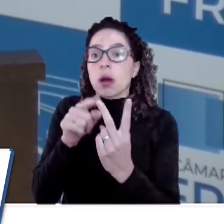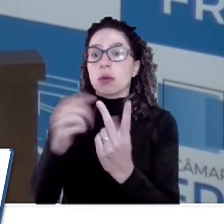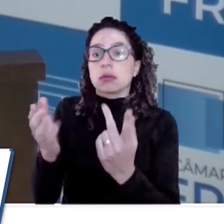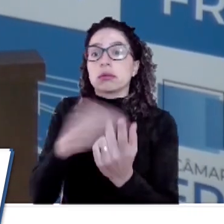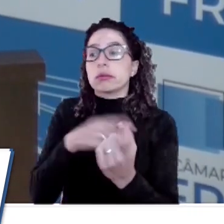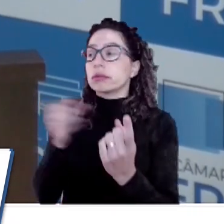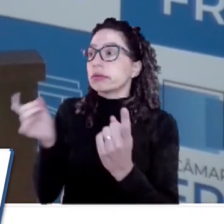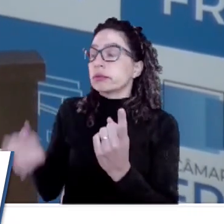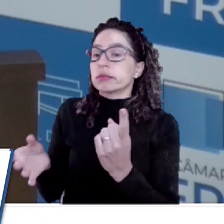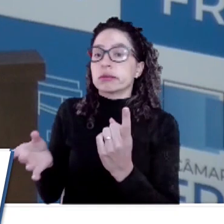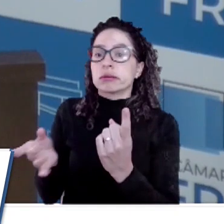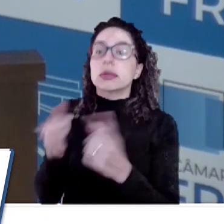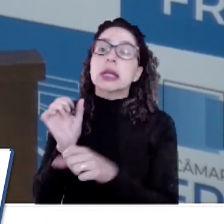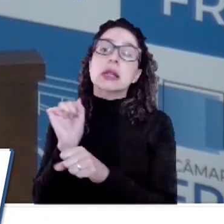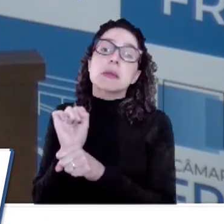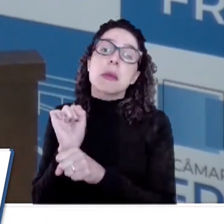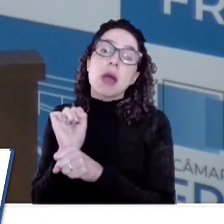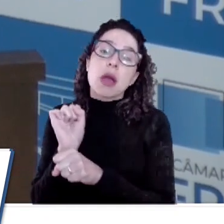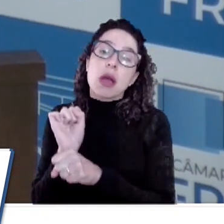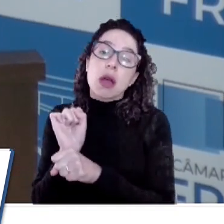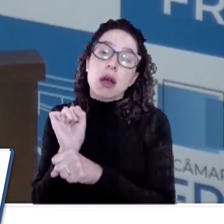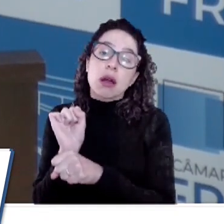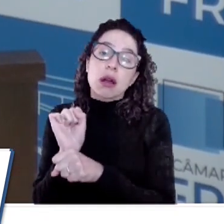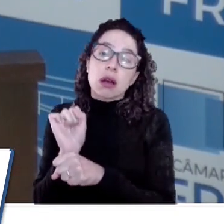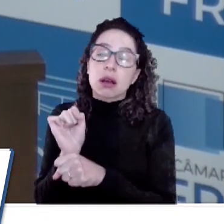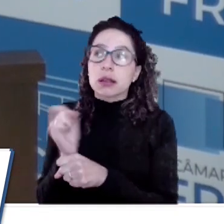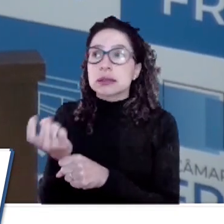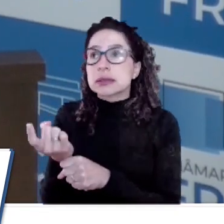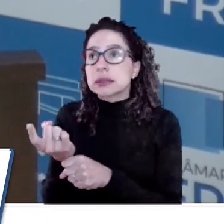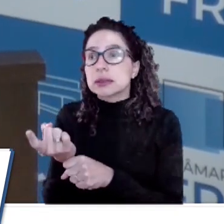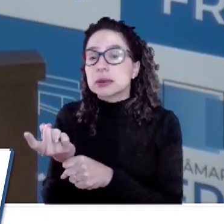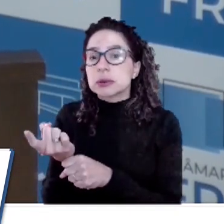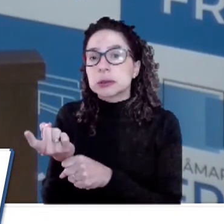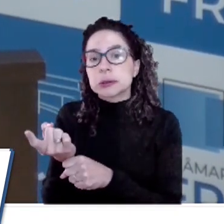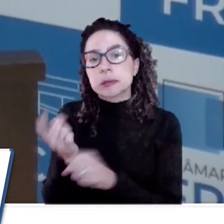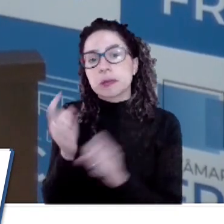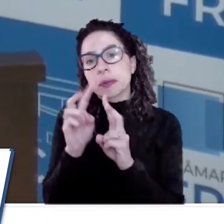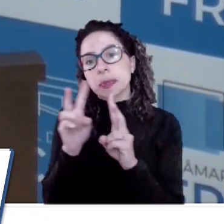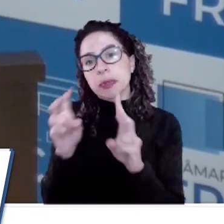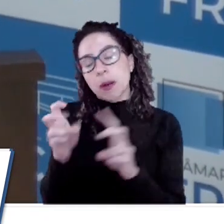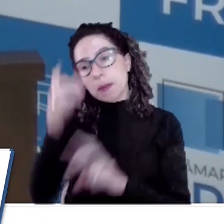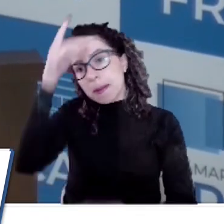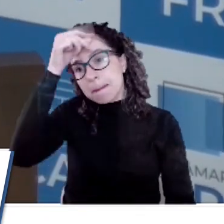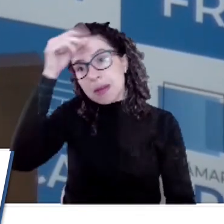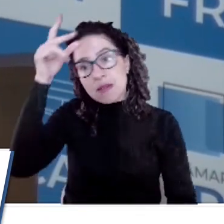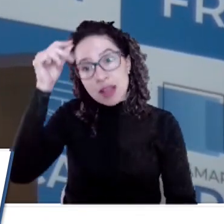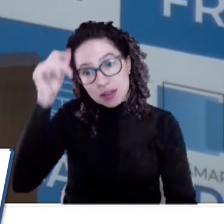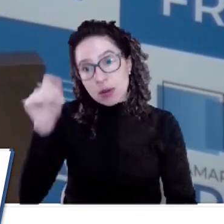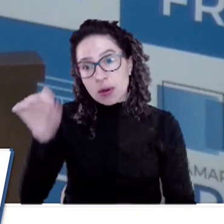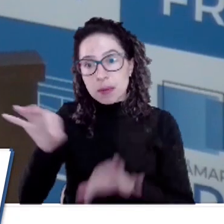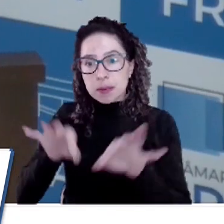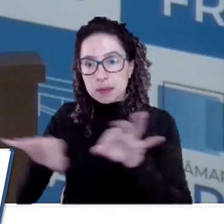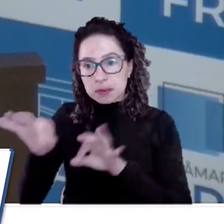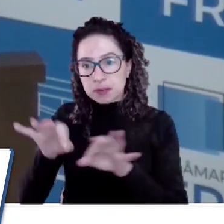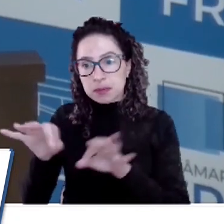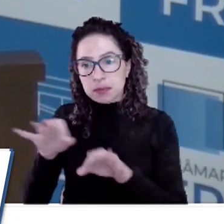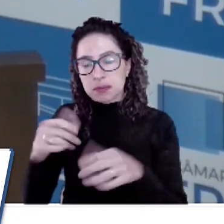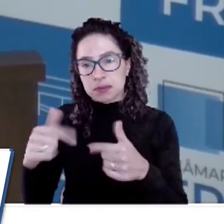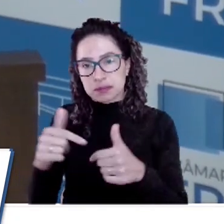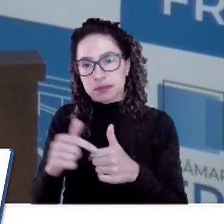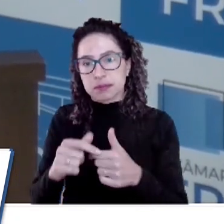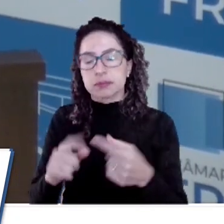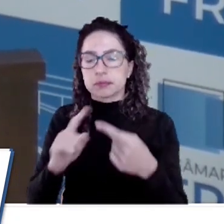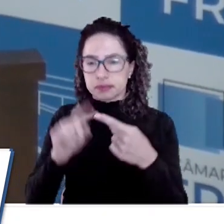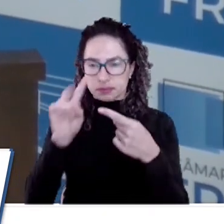aguardando a ideia a questão da prefeitura colocar em funcionamento essa é a primeira assunto